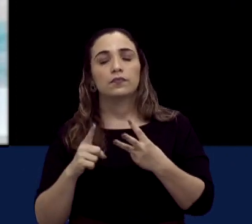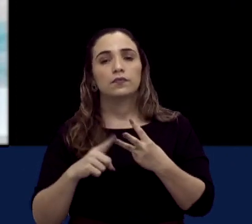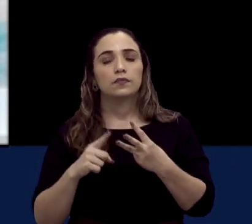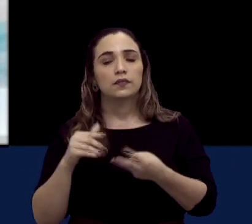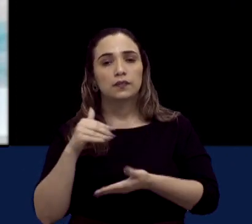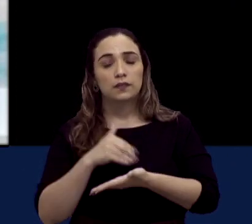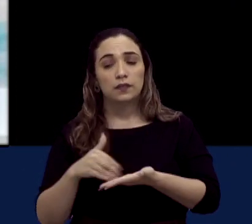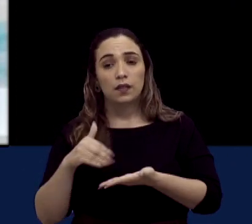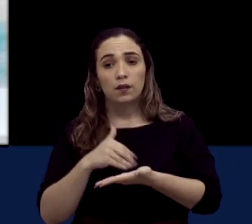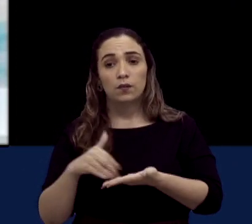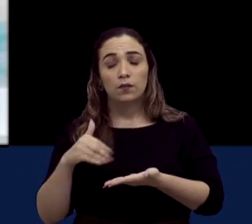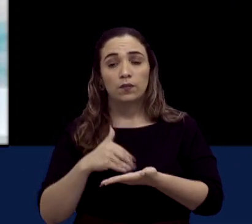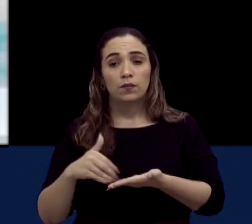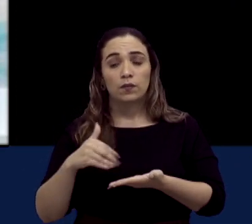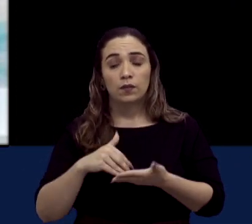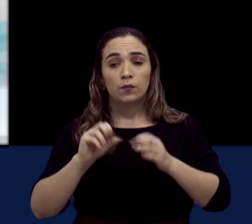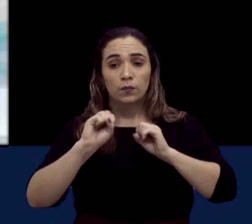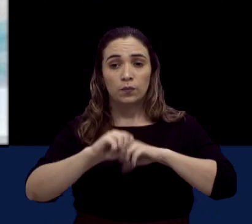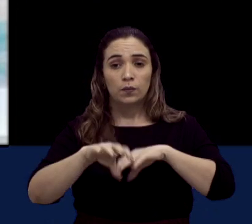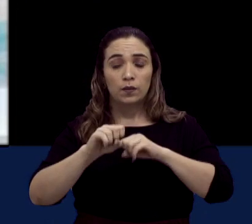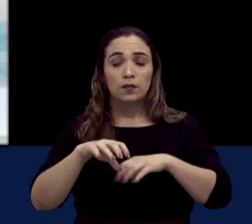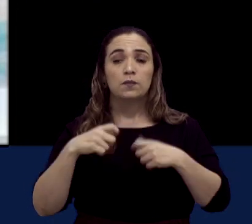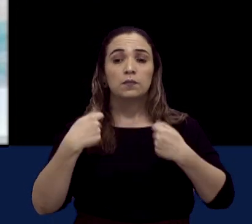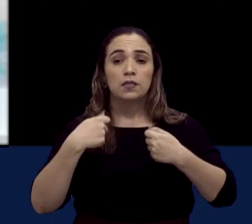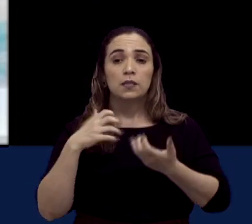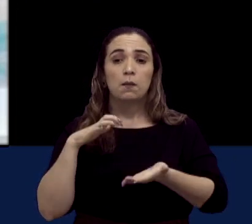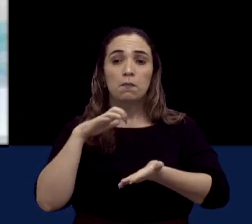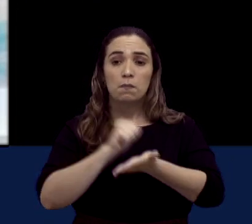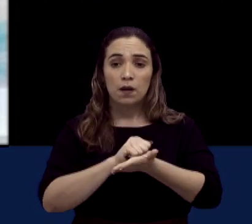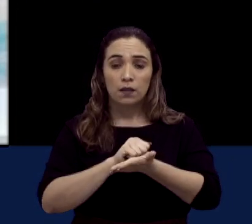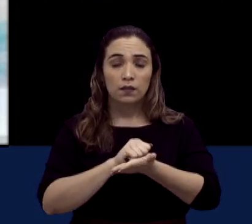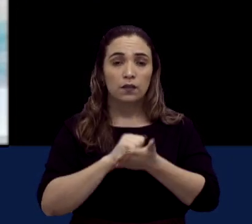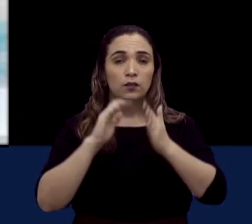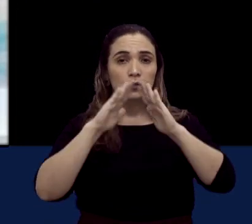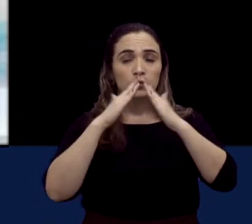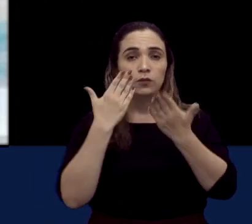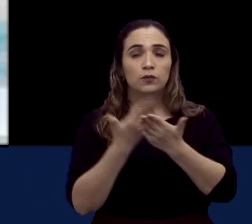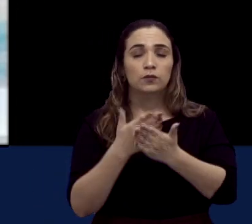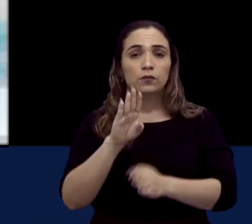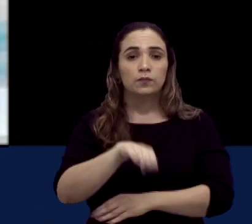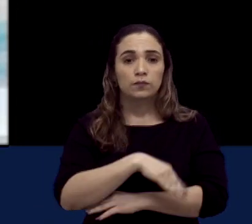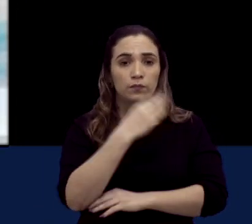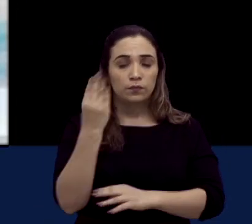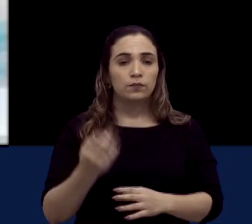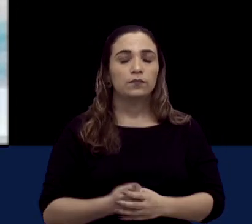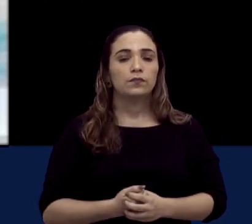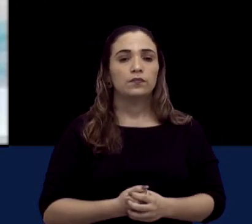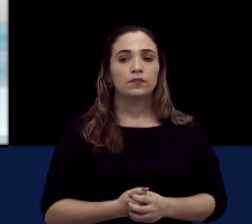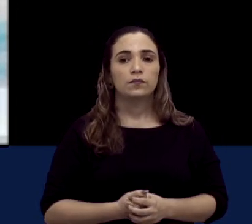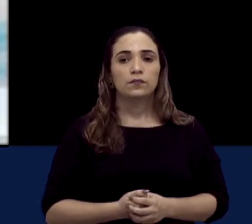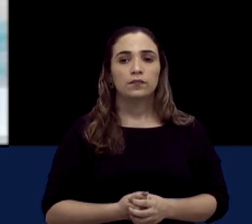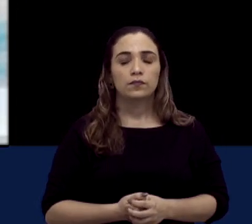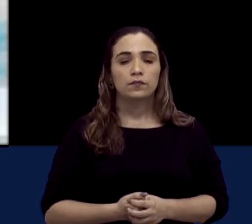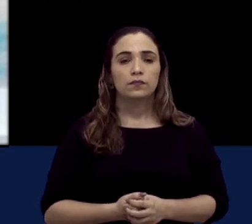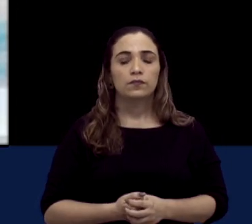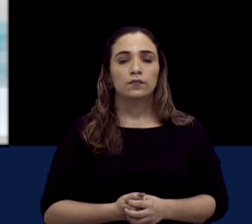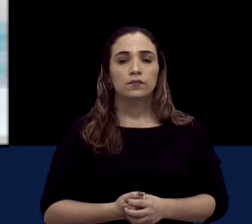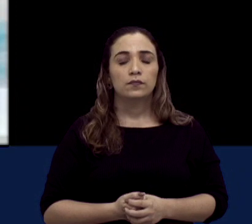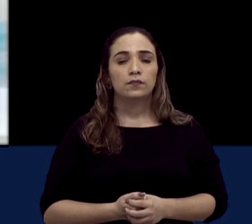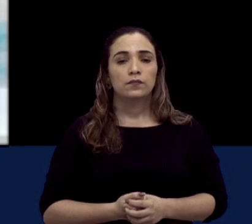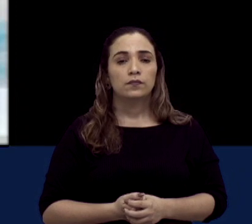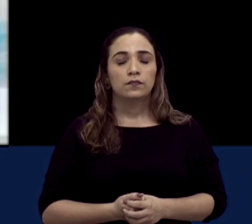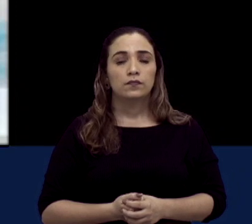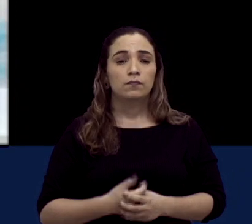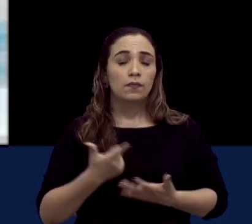SME, com a matrícula da etapa das creches, com a SDE, que